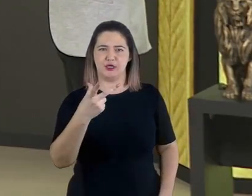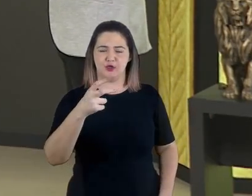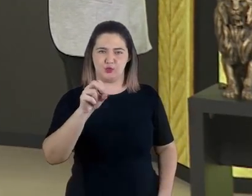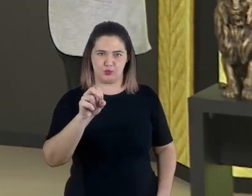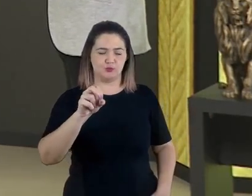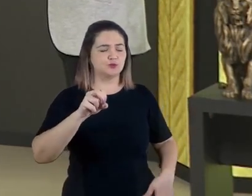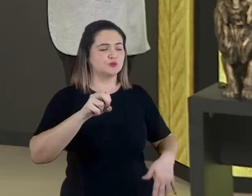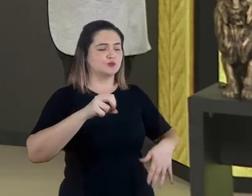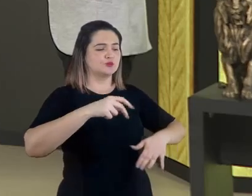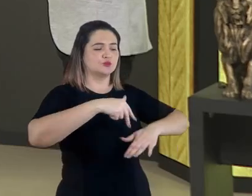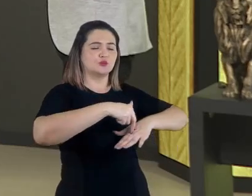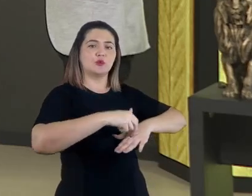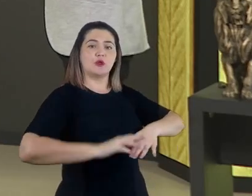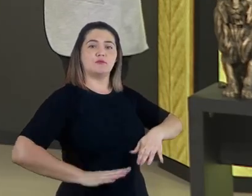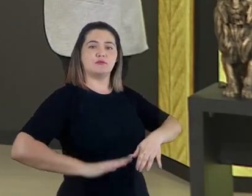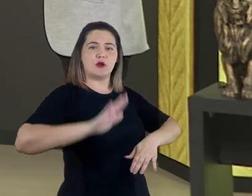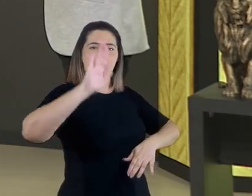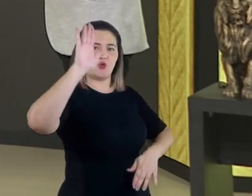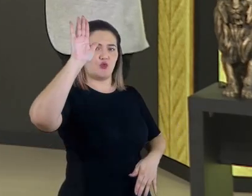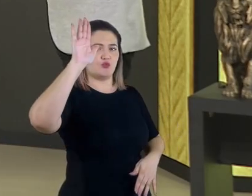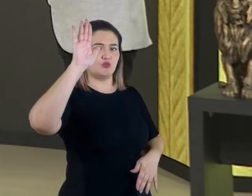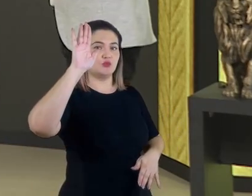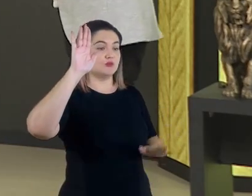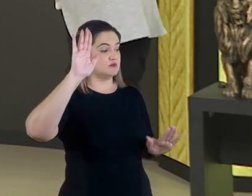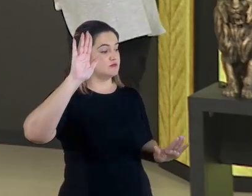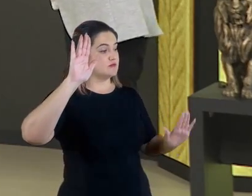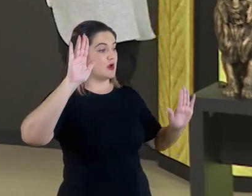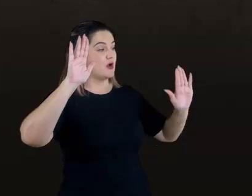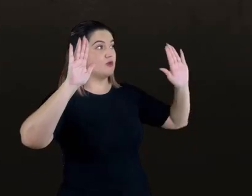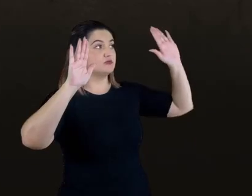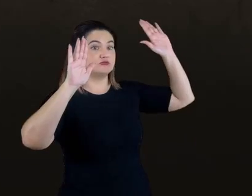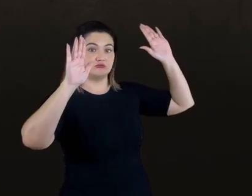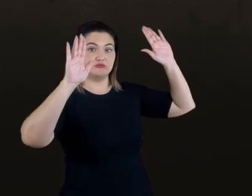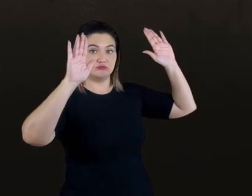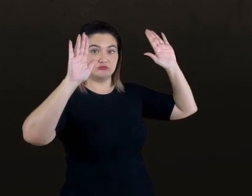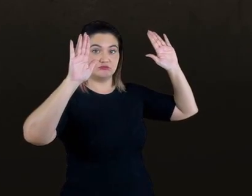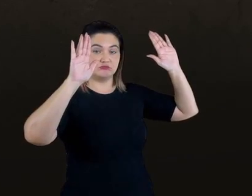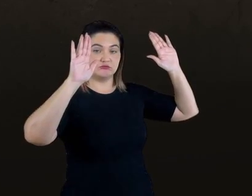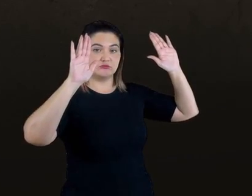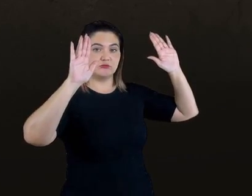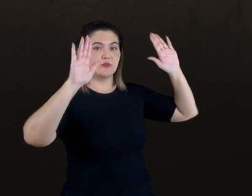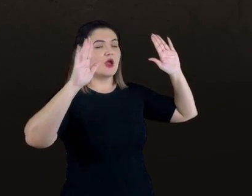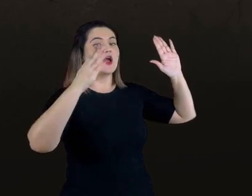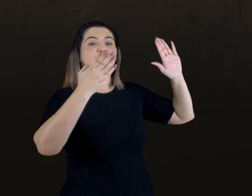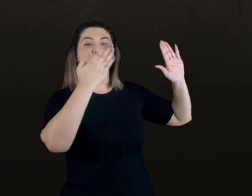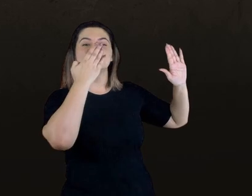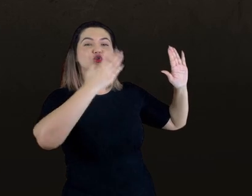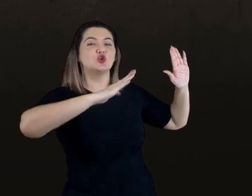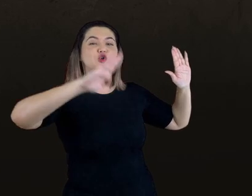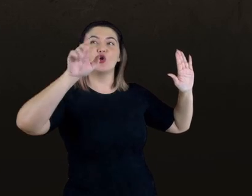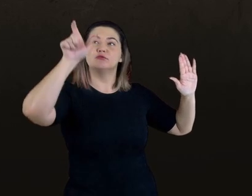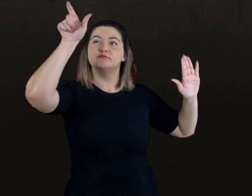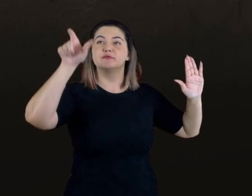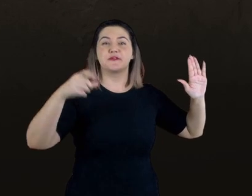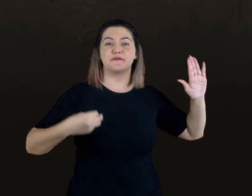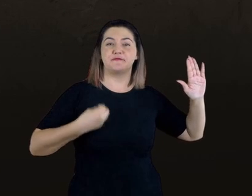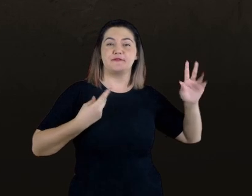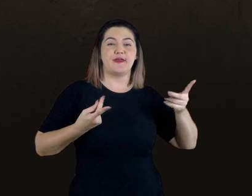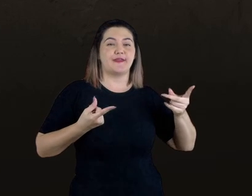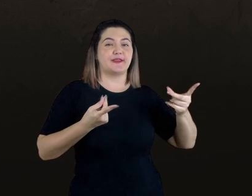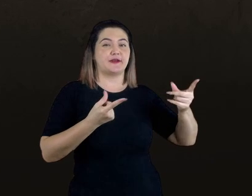Ele levantou a mão direita e a esquerda ao céu e jurou por aquele que vive eternamente,